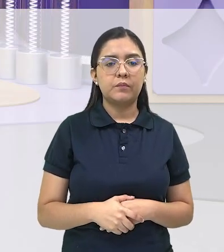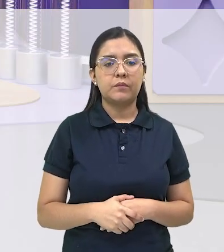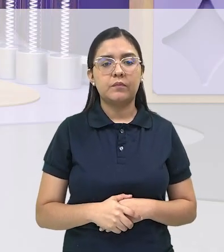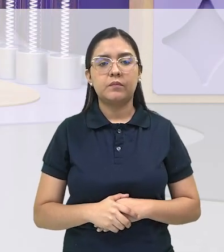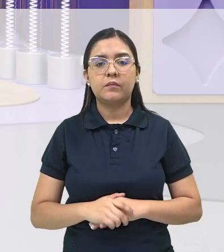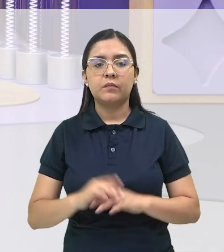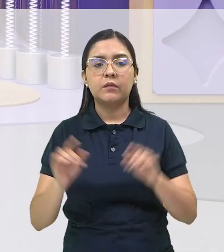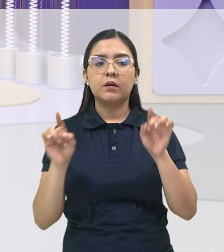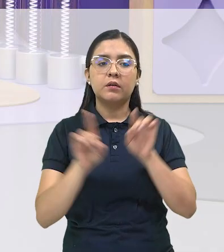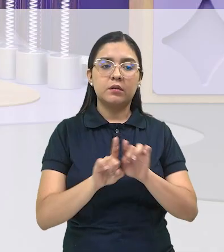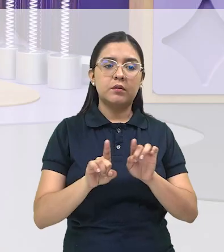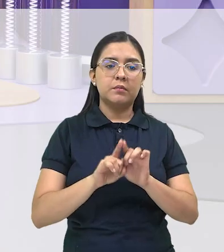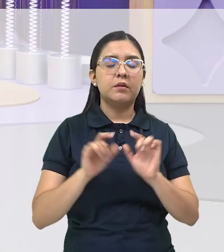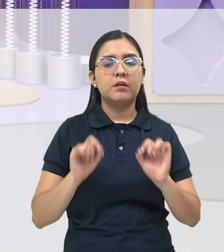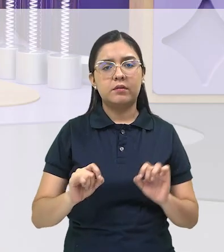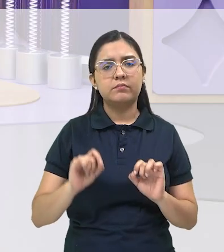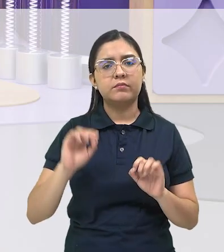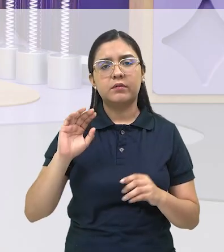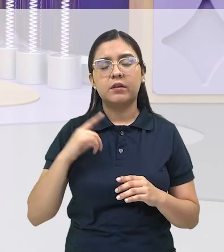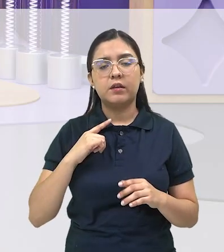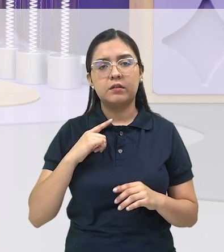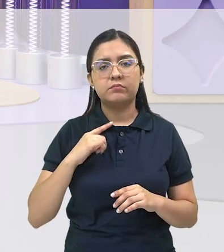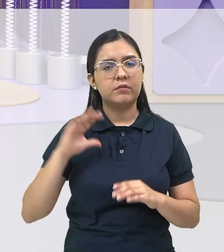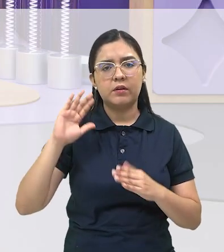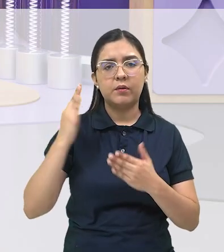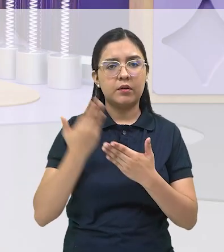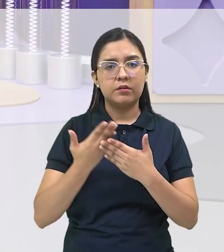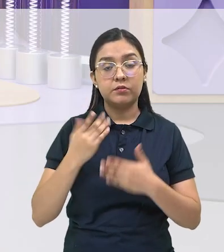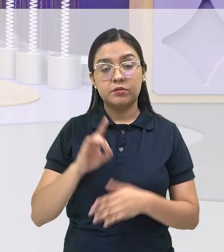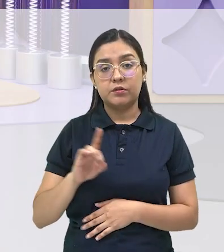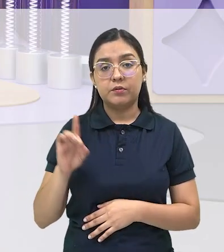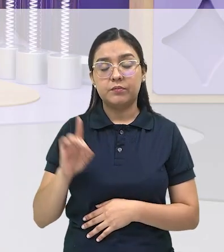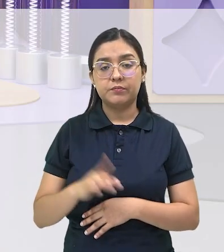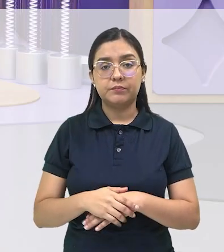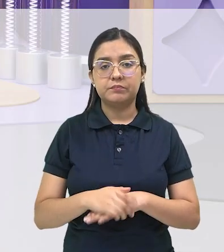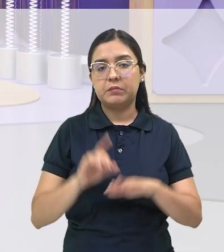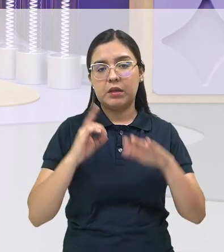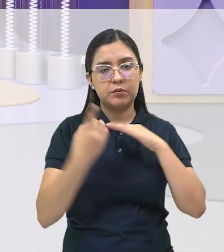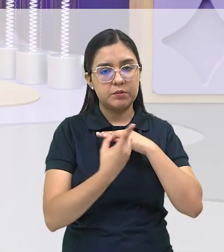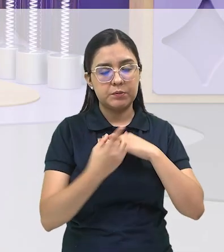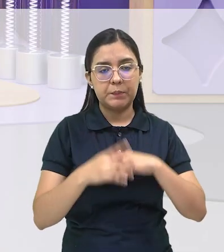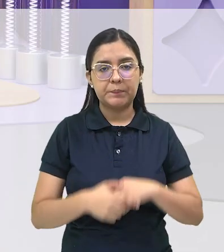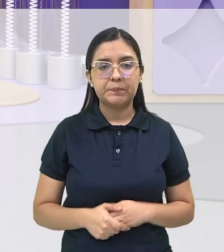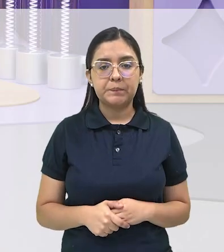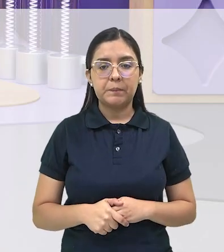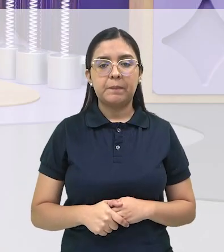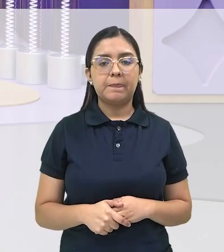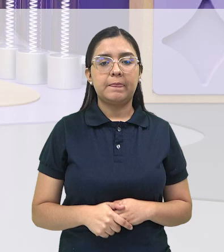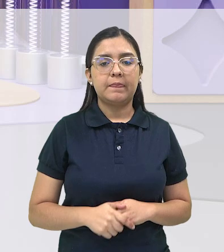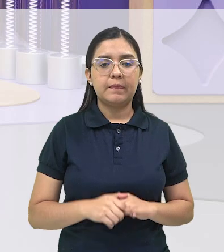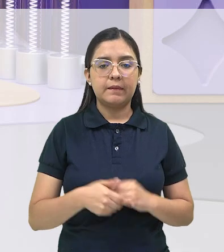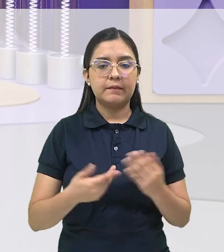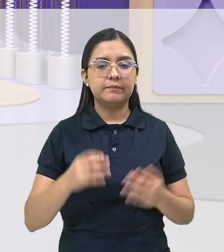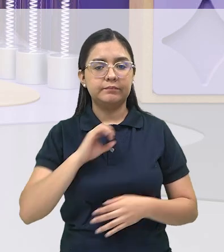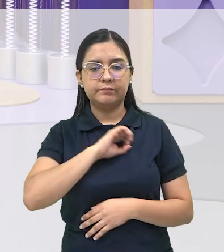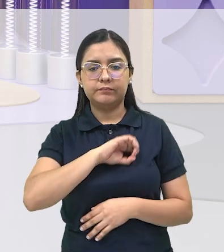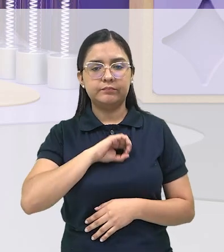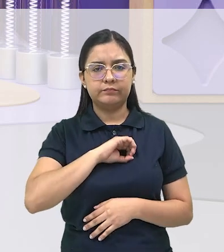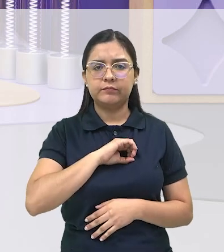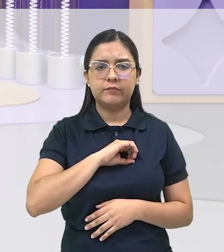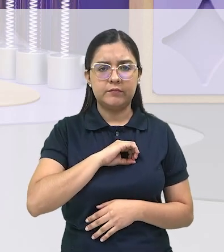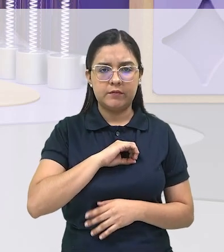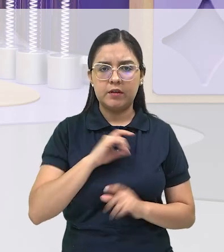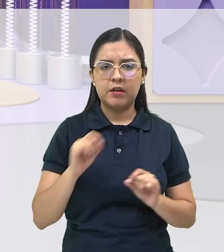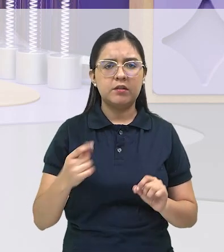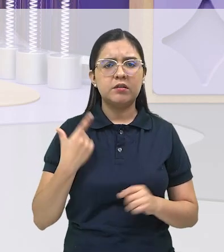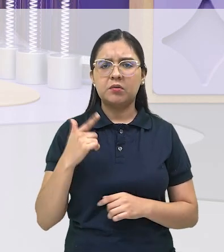ou convictos da inexistência de deuses, né? O ateu ele desconsidera, diz, não existe